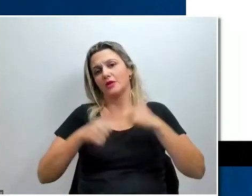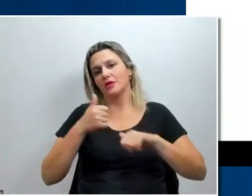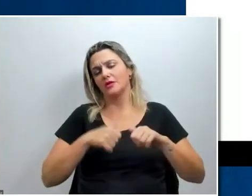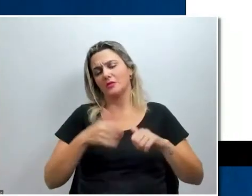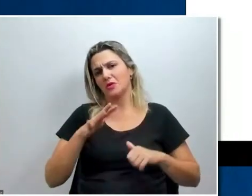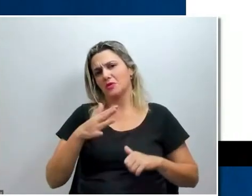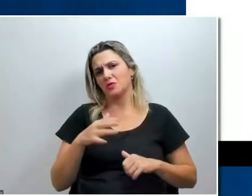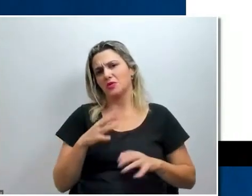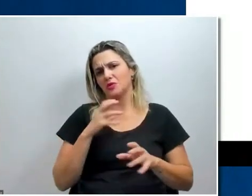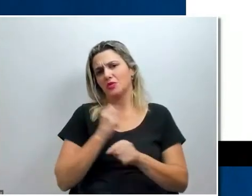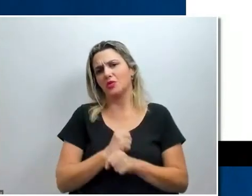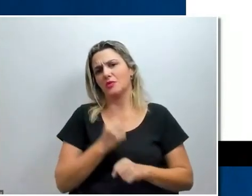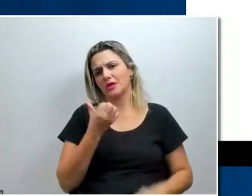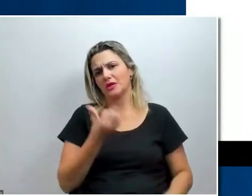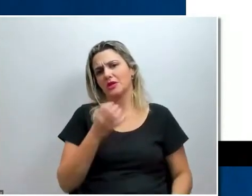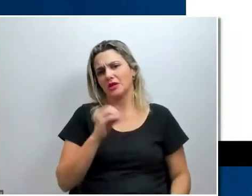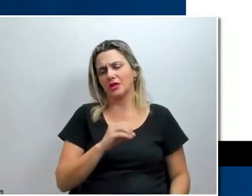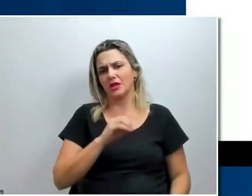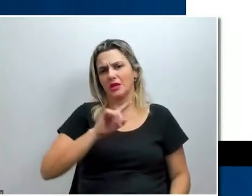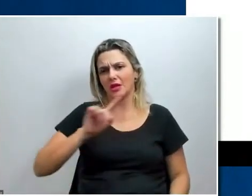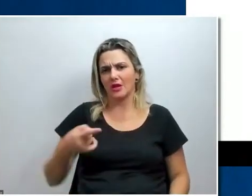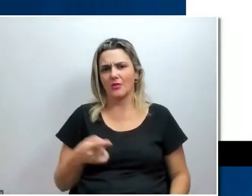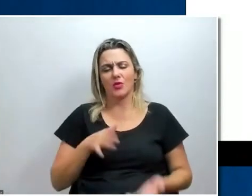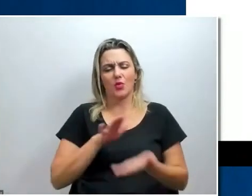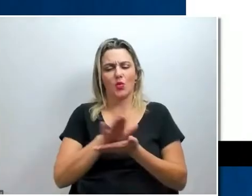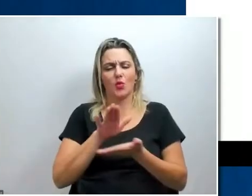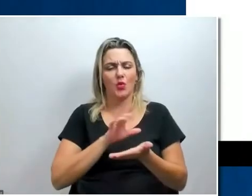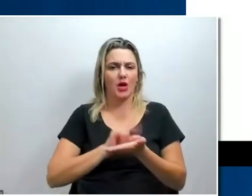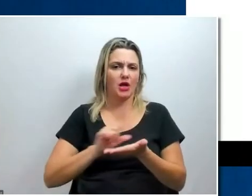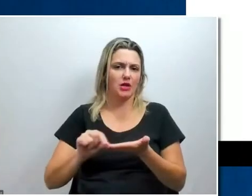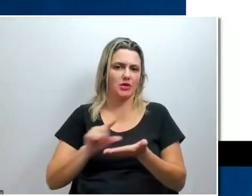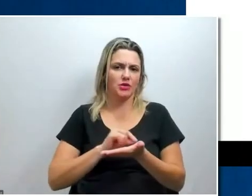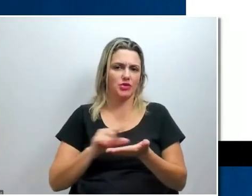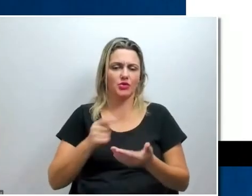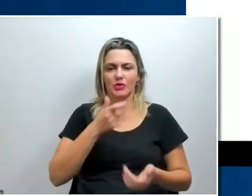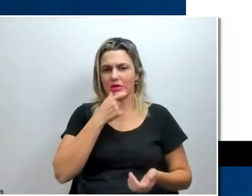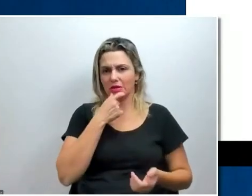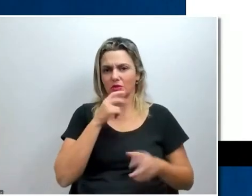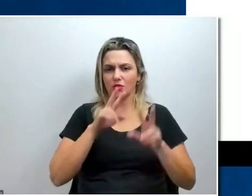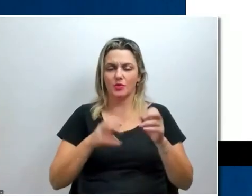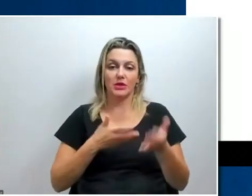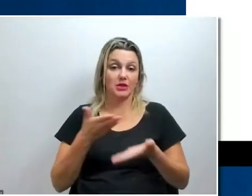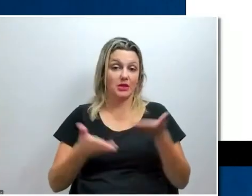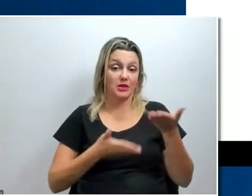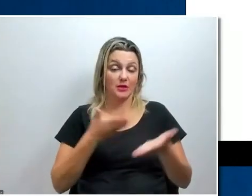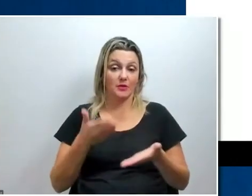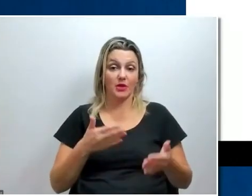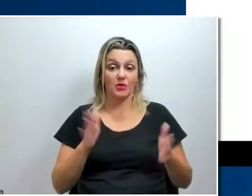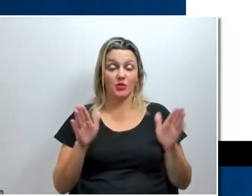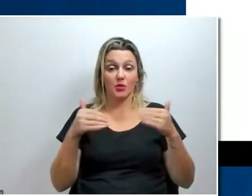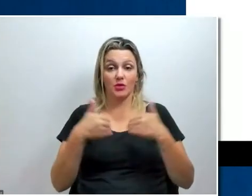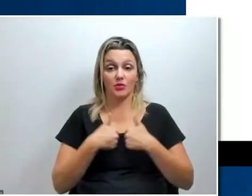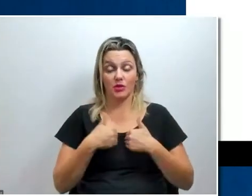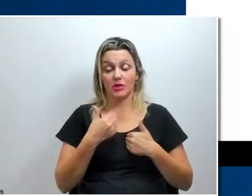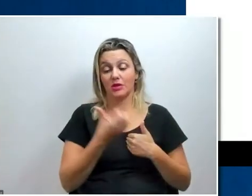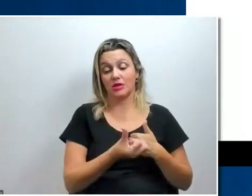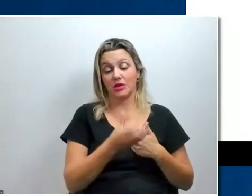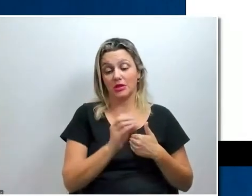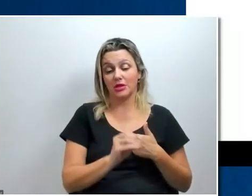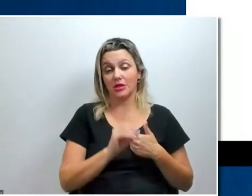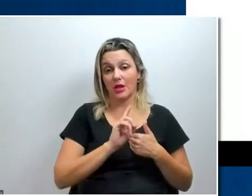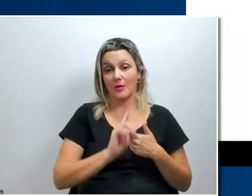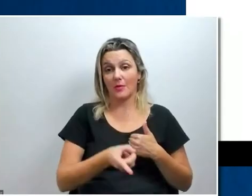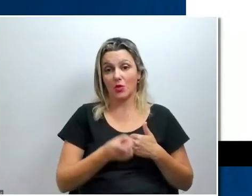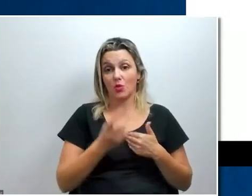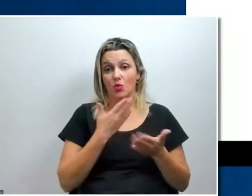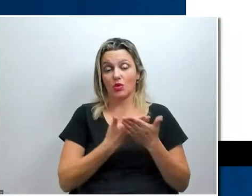60 mil artigos de língua inglesa que falavam sobre tratamento de autismo, Desses 60 mil estudos, mais ou menos,